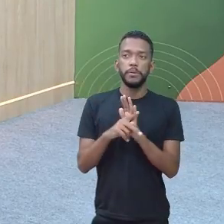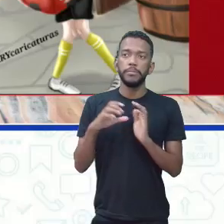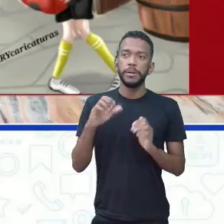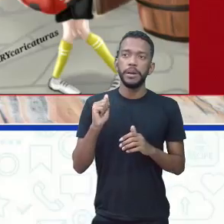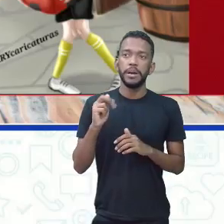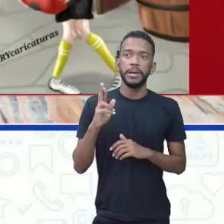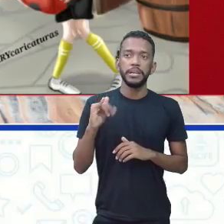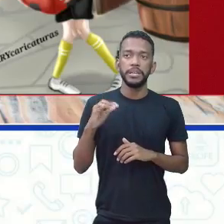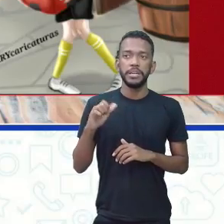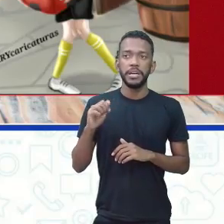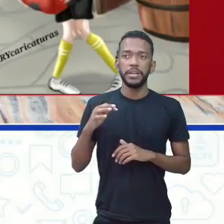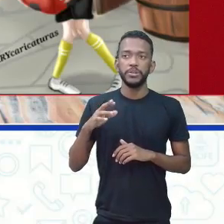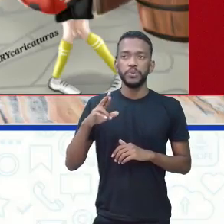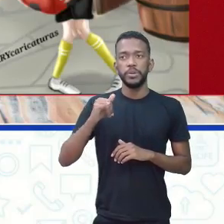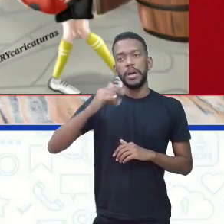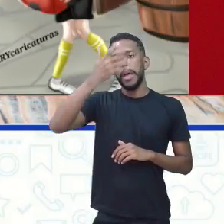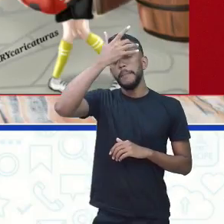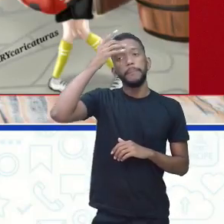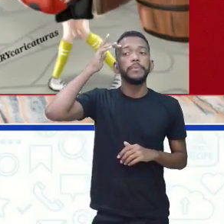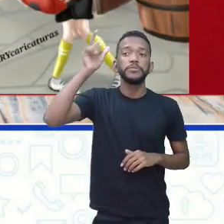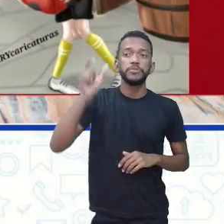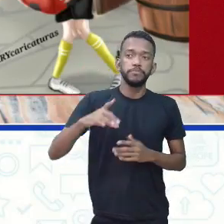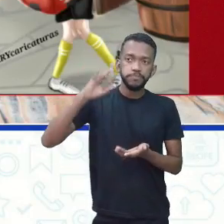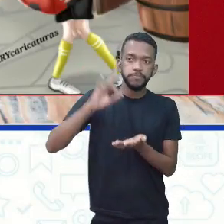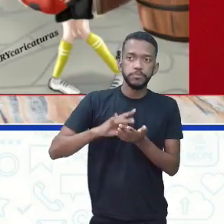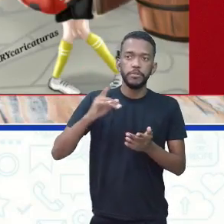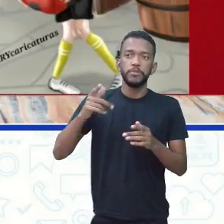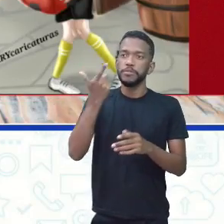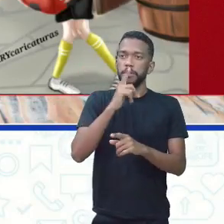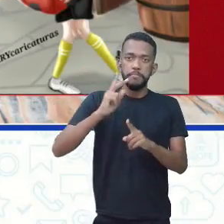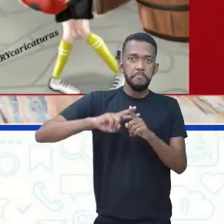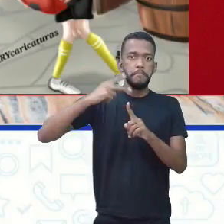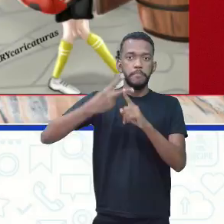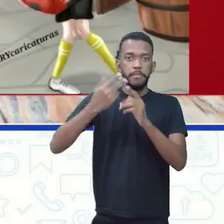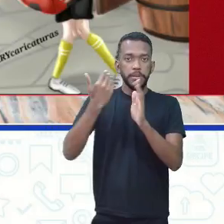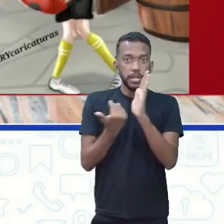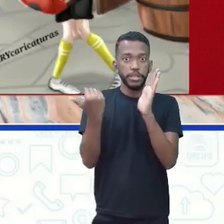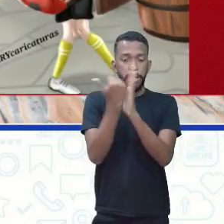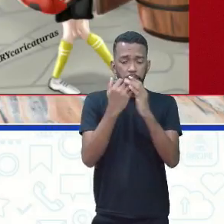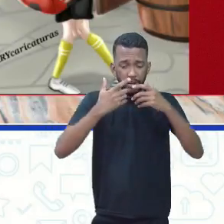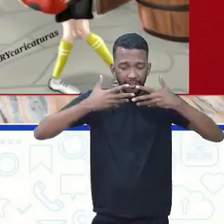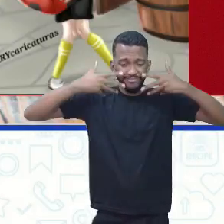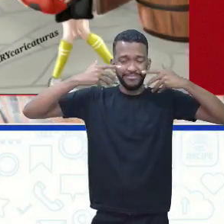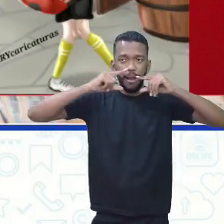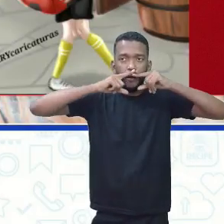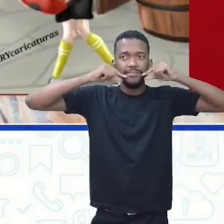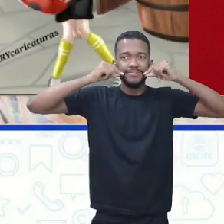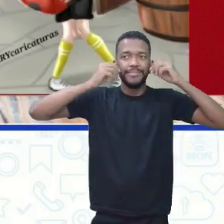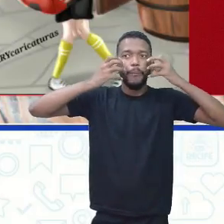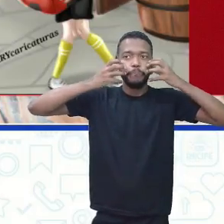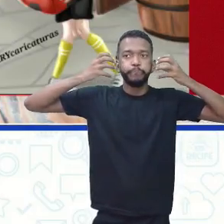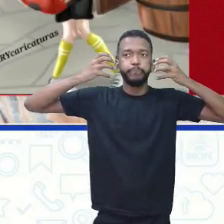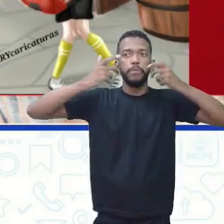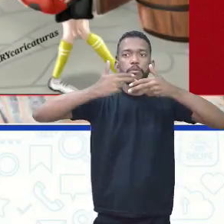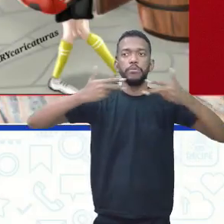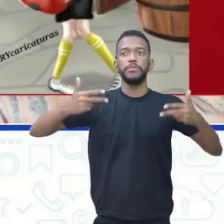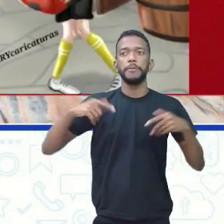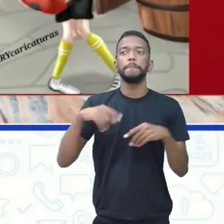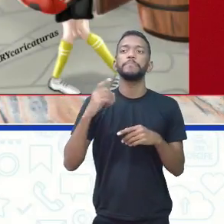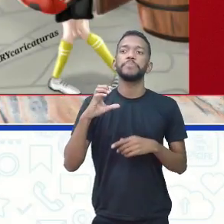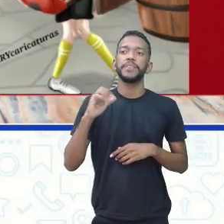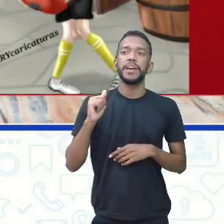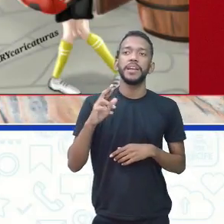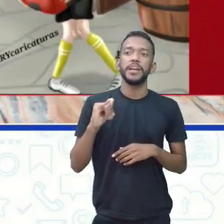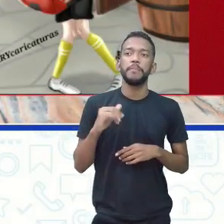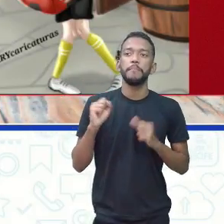um desenho de uma pessoa real com traços exagerados, que busca trazer humor a essa persona. Em alguns casos, a caricatura pode conter